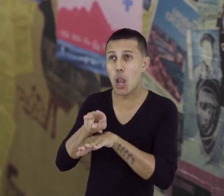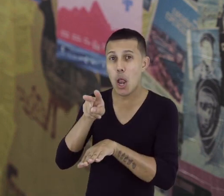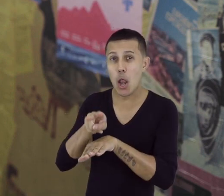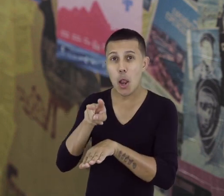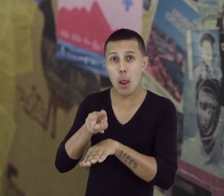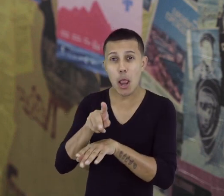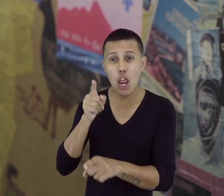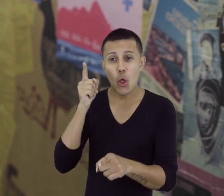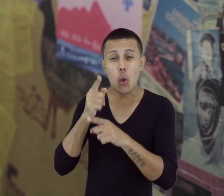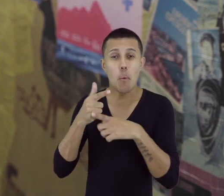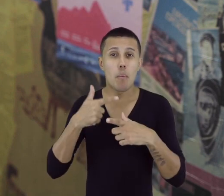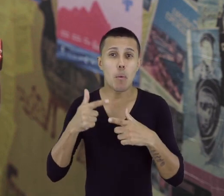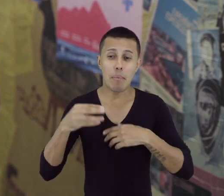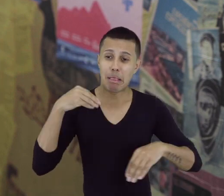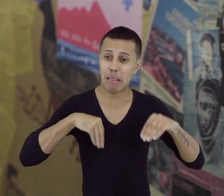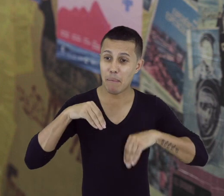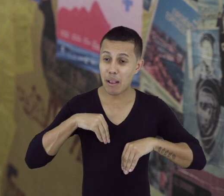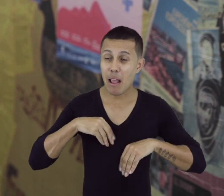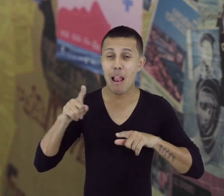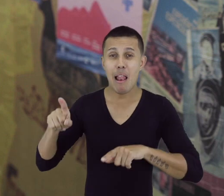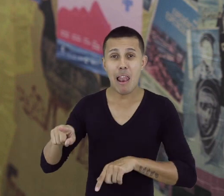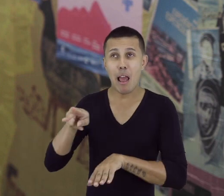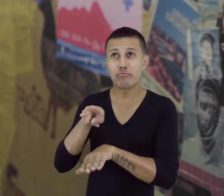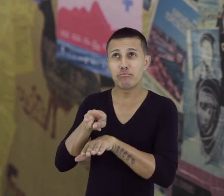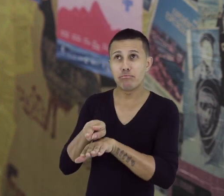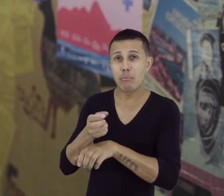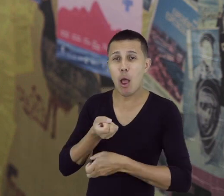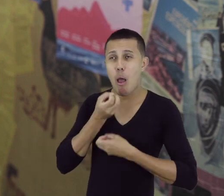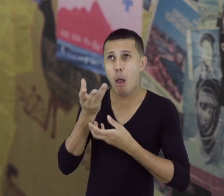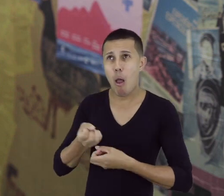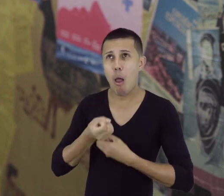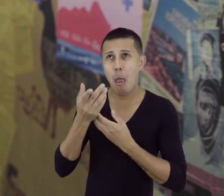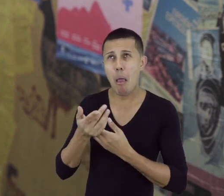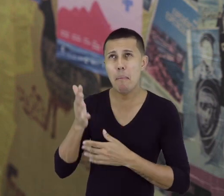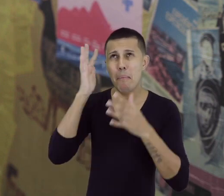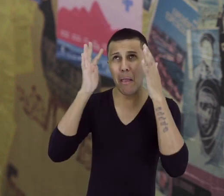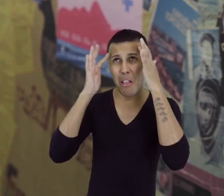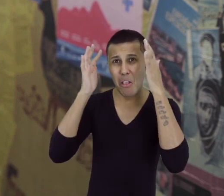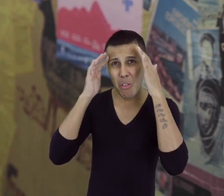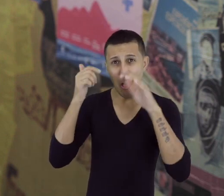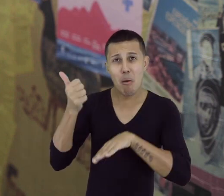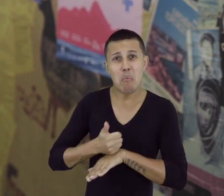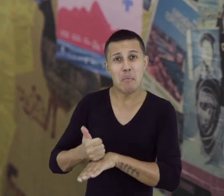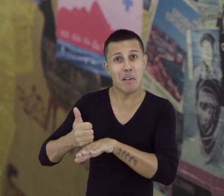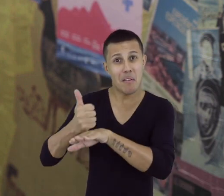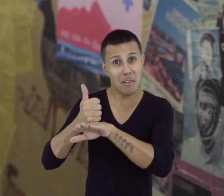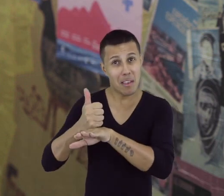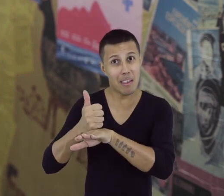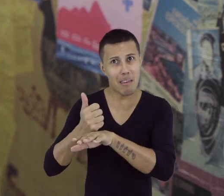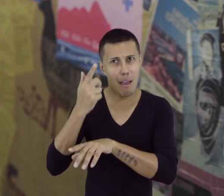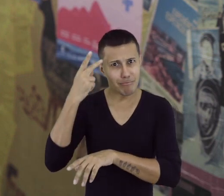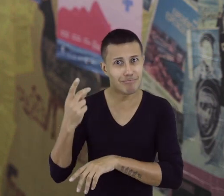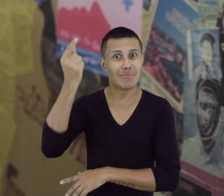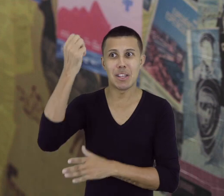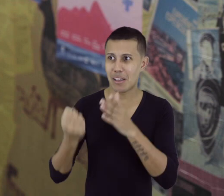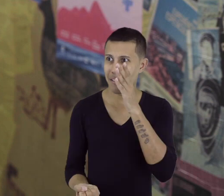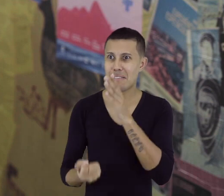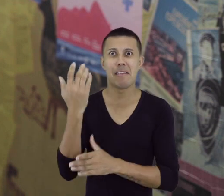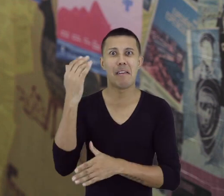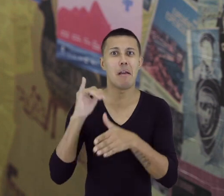foi lá no divã que ela repensou as suas relações pessoais, questionou a própria carreira e acabou tendo a ideia de criar uma